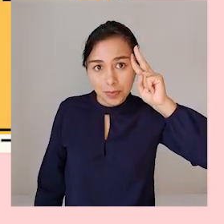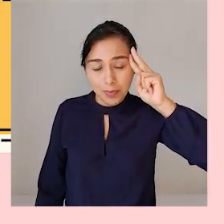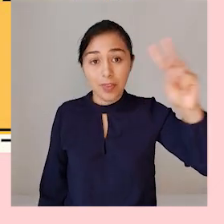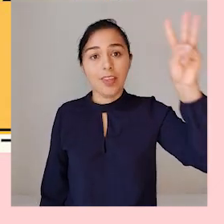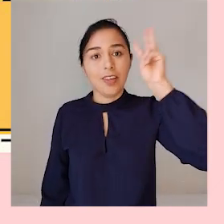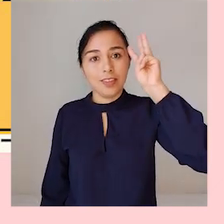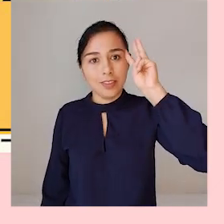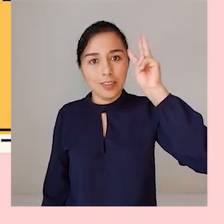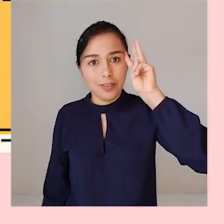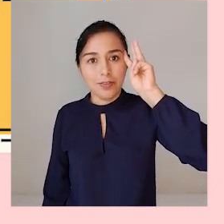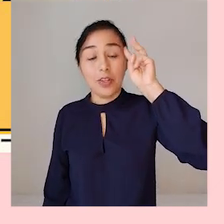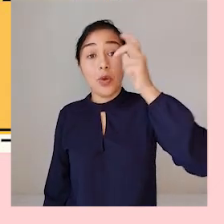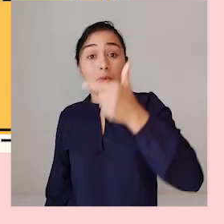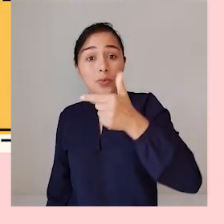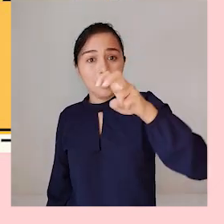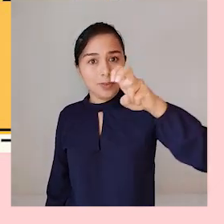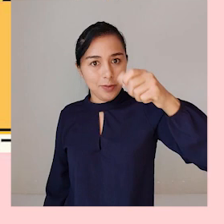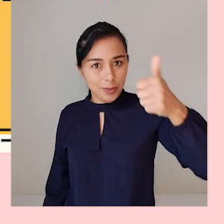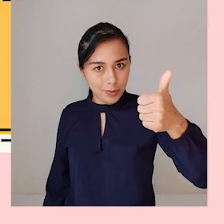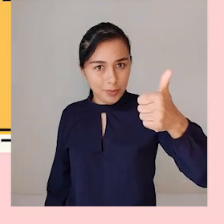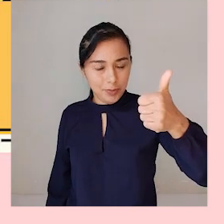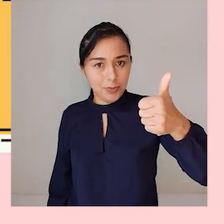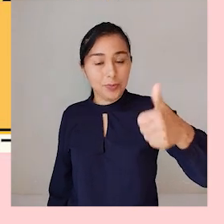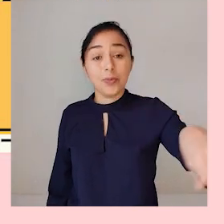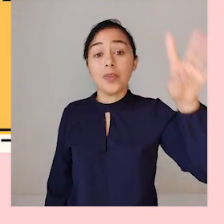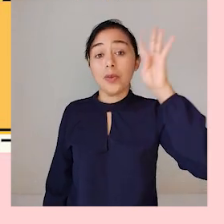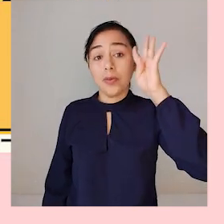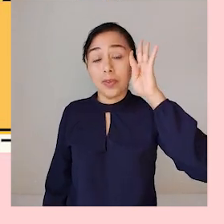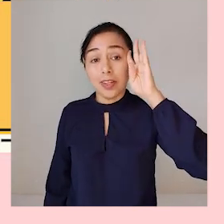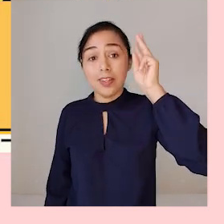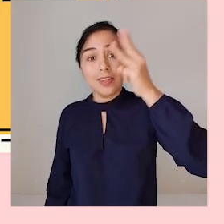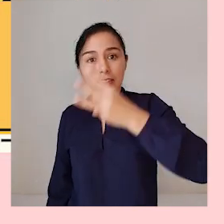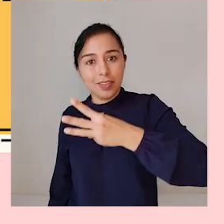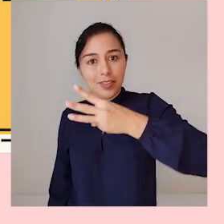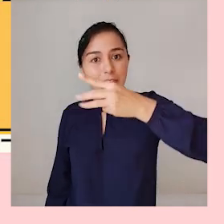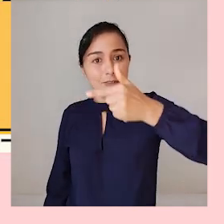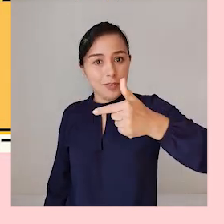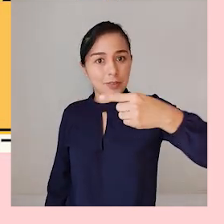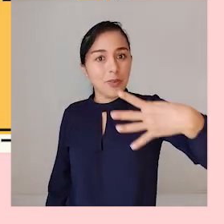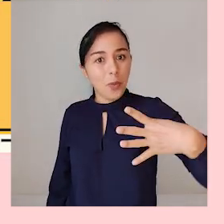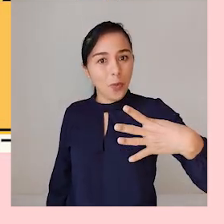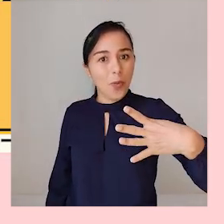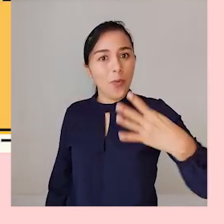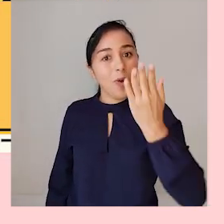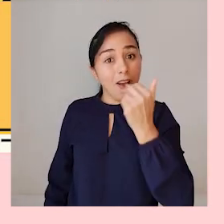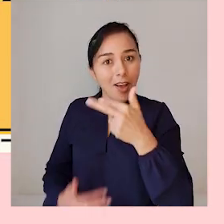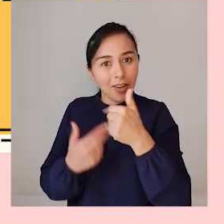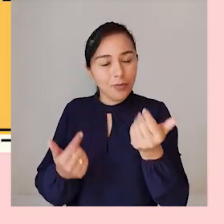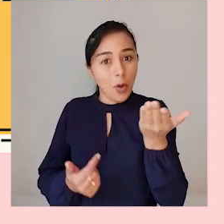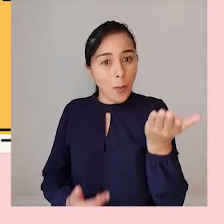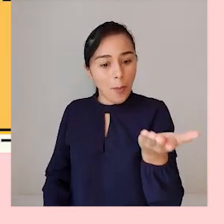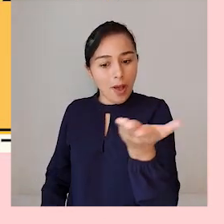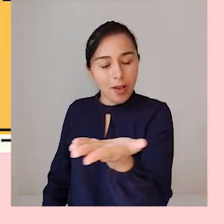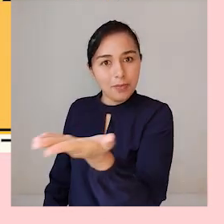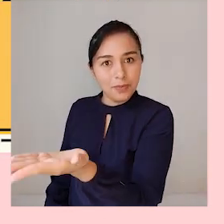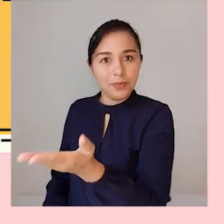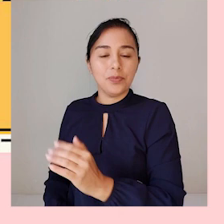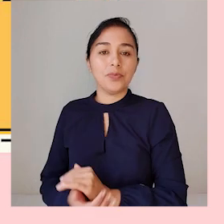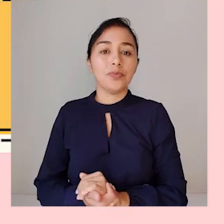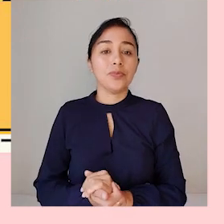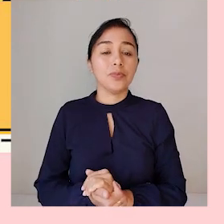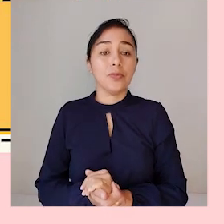na terça-feira e na quarta-feira 324 refeições. Considerando esses 3 dias,